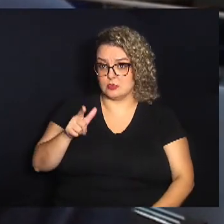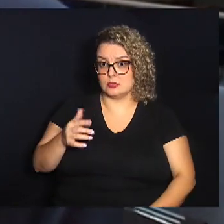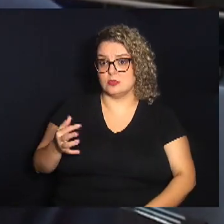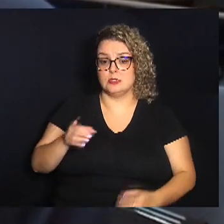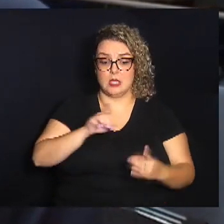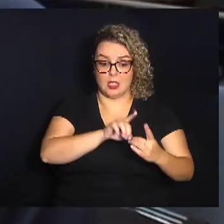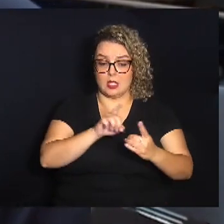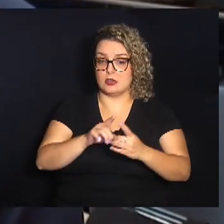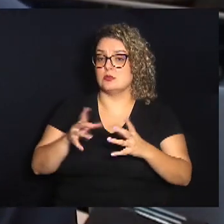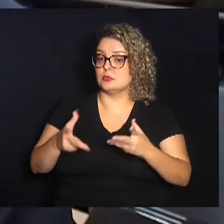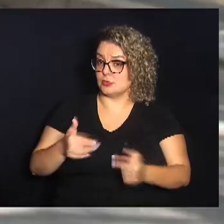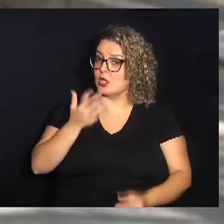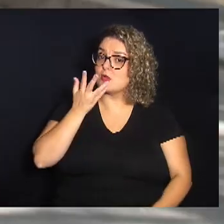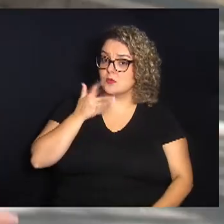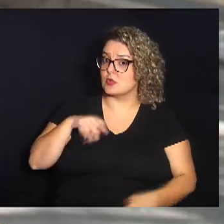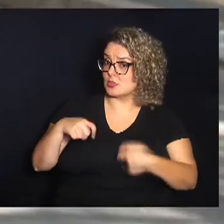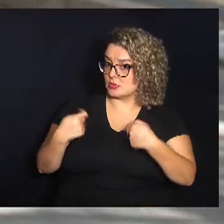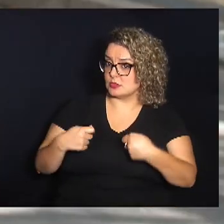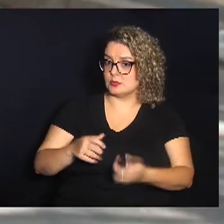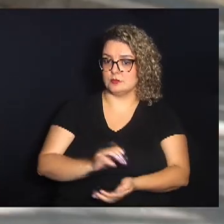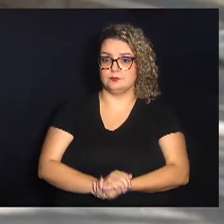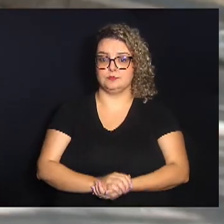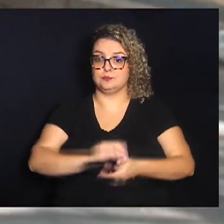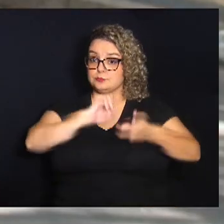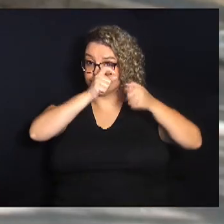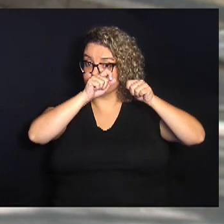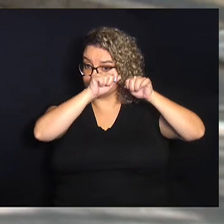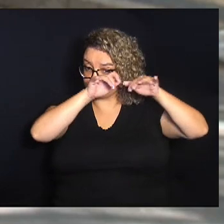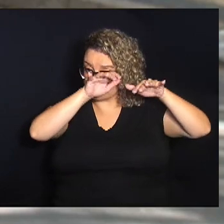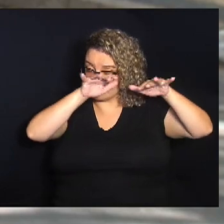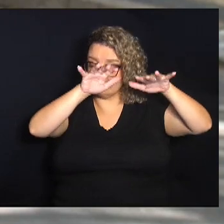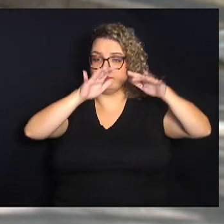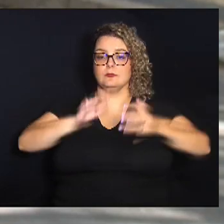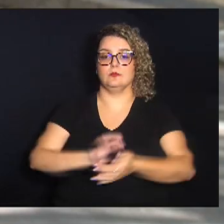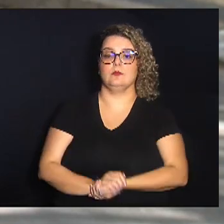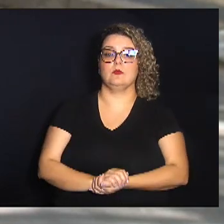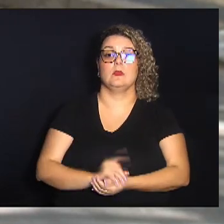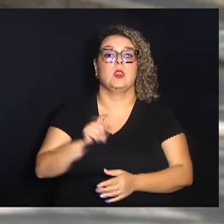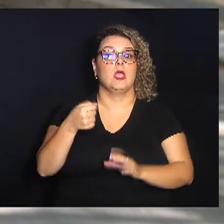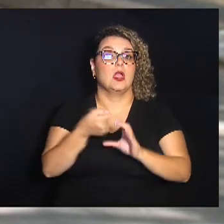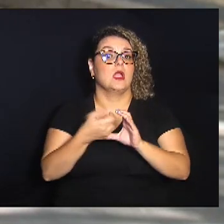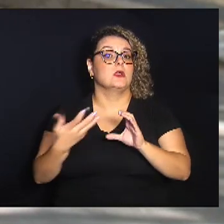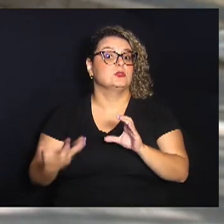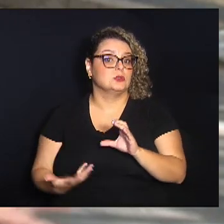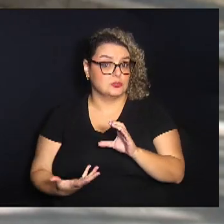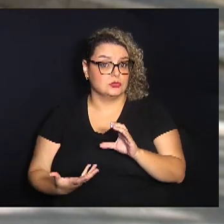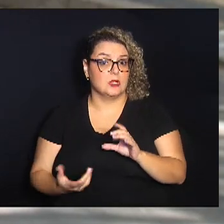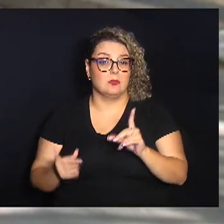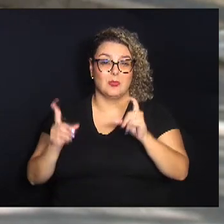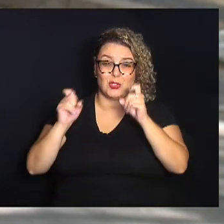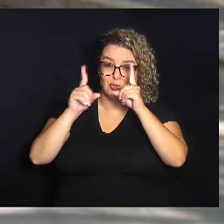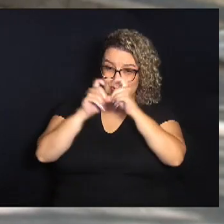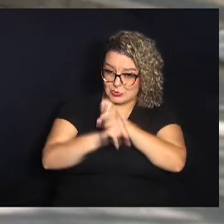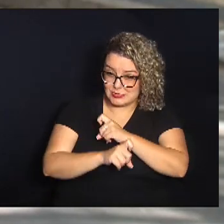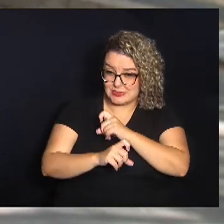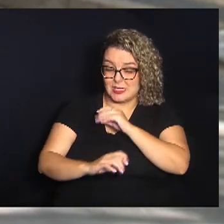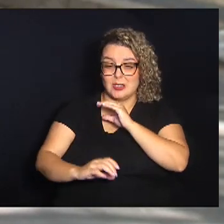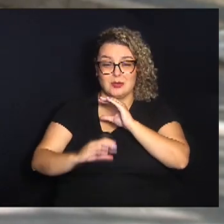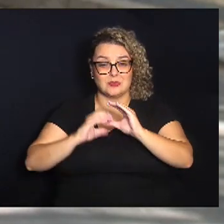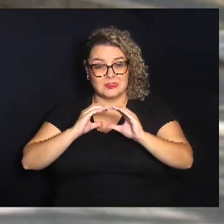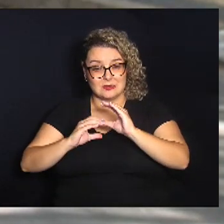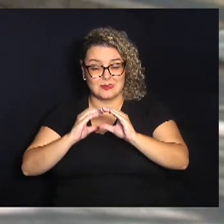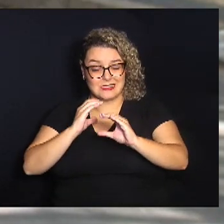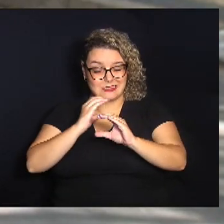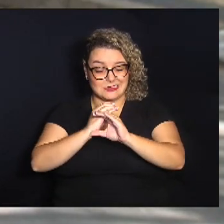as crianças que necessitam. O transtorno do espectro autista é caracterizado pela dificuldade na comunicação